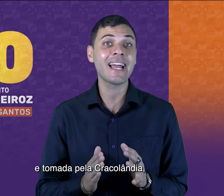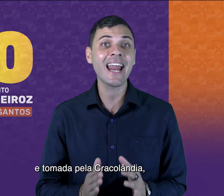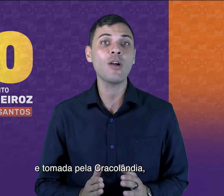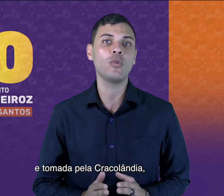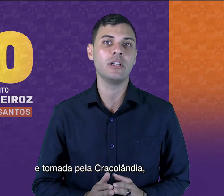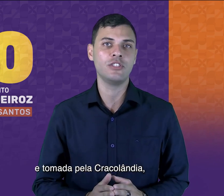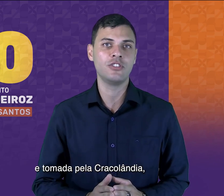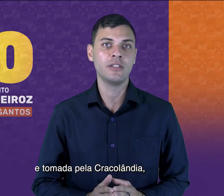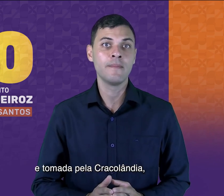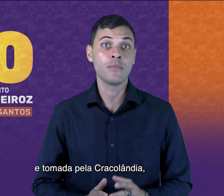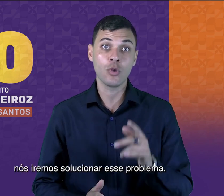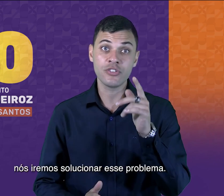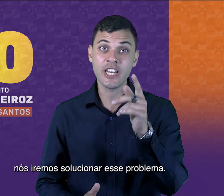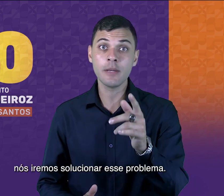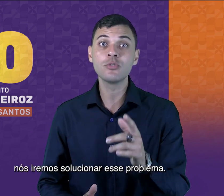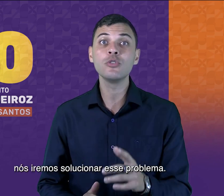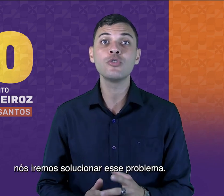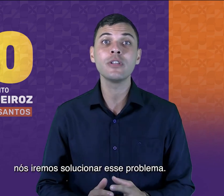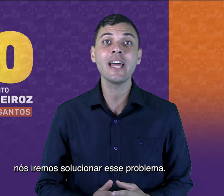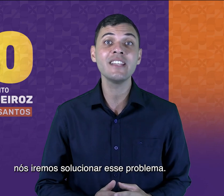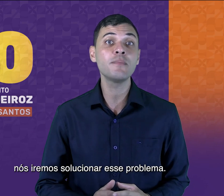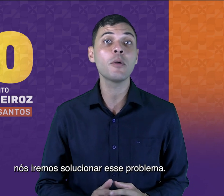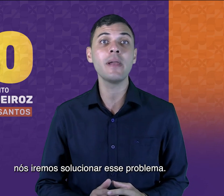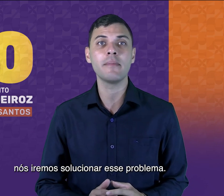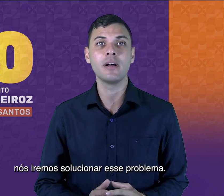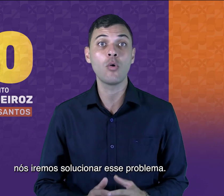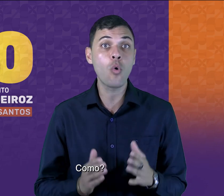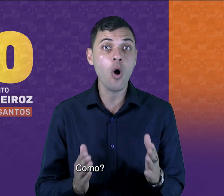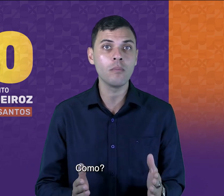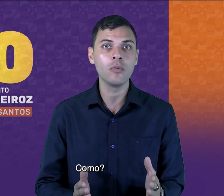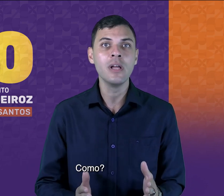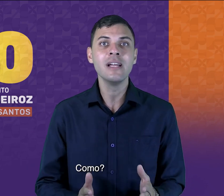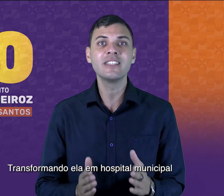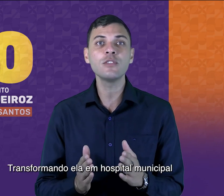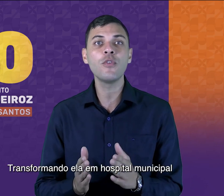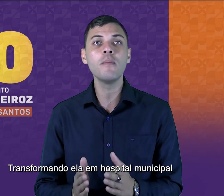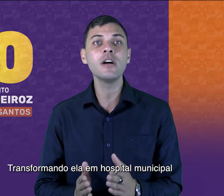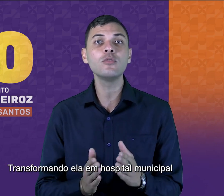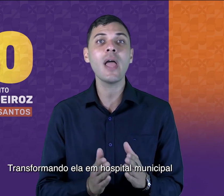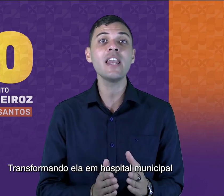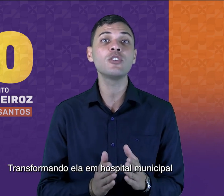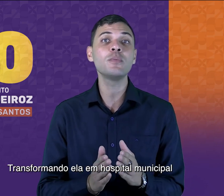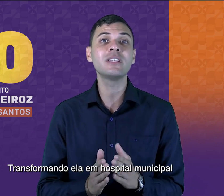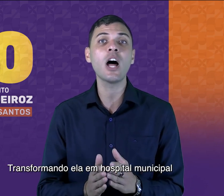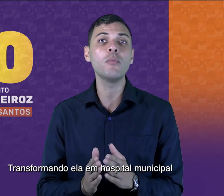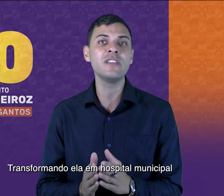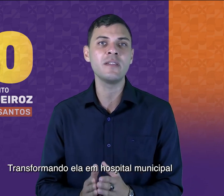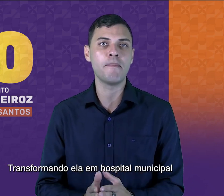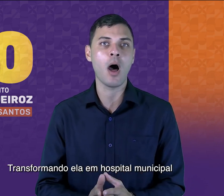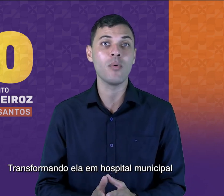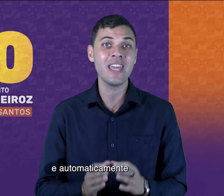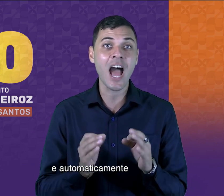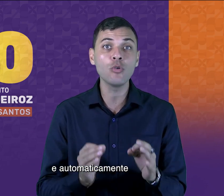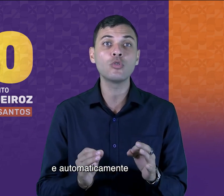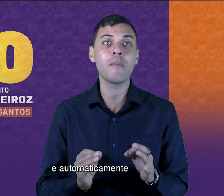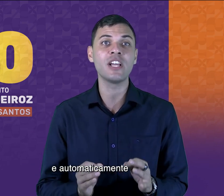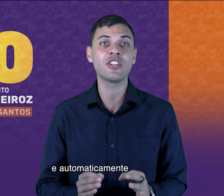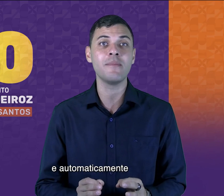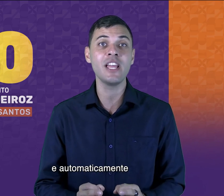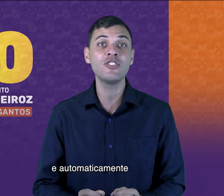tomada pela Cracolândia. Nós iremos solucionar esse problema. Como? Transformando ela em hospital municipal